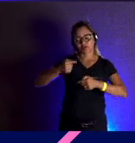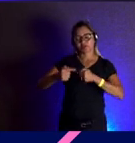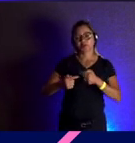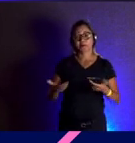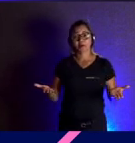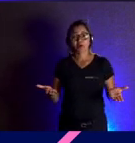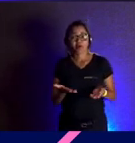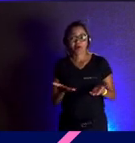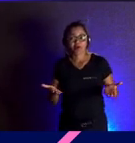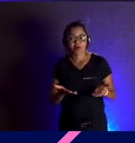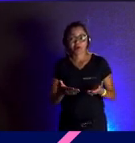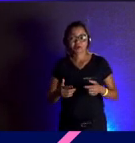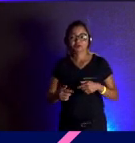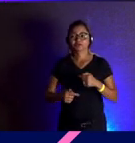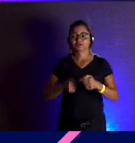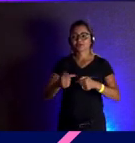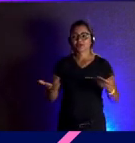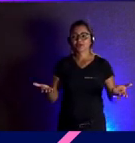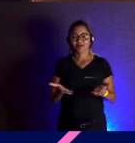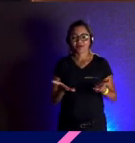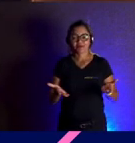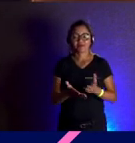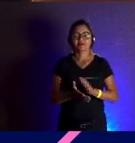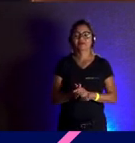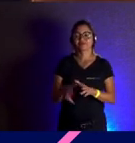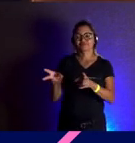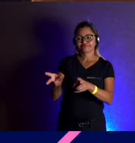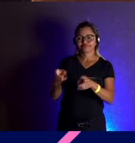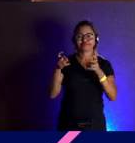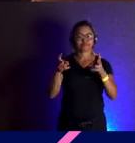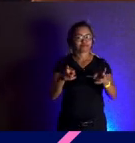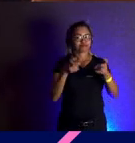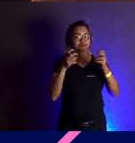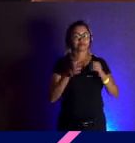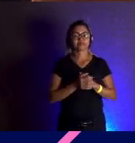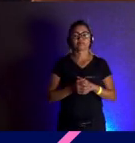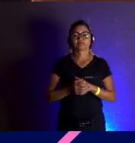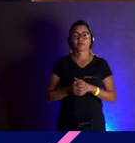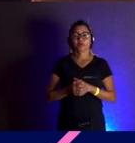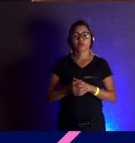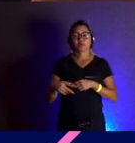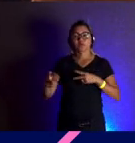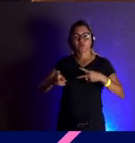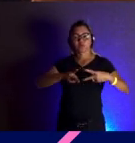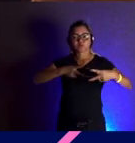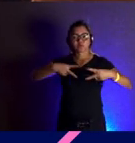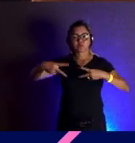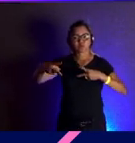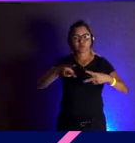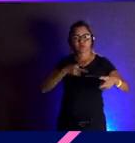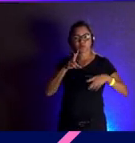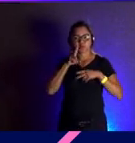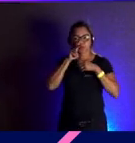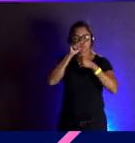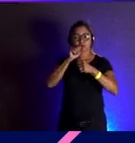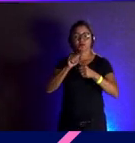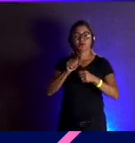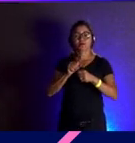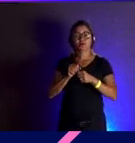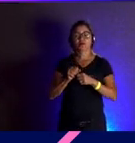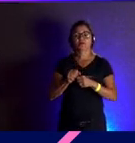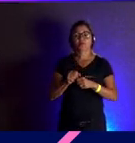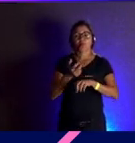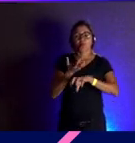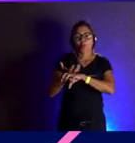nossas gerações. Eu fiz a gente ter percebido a frequência na hora de eventos extremos, então uma seca